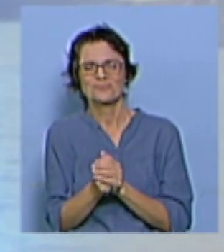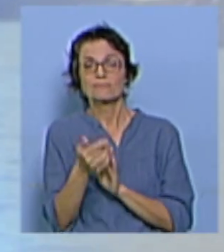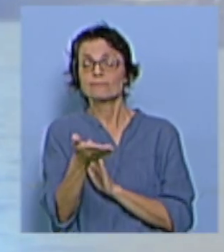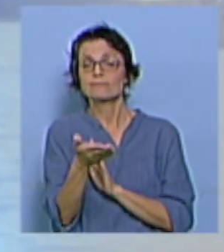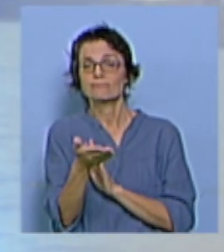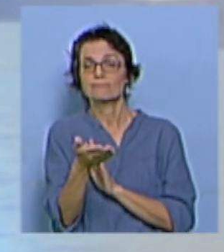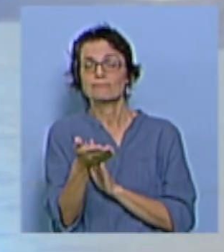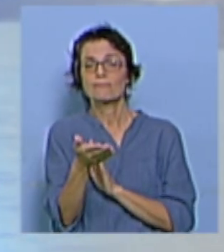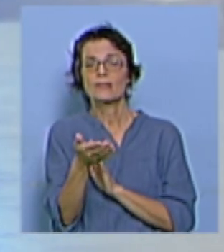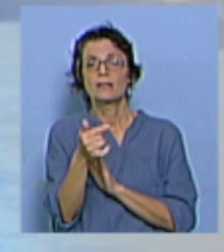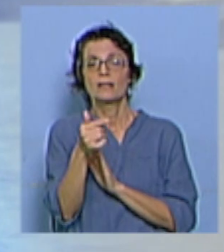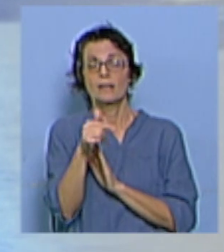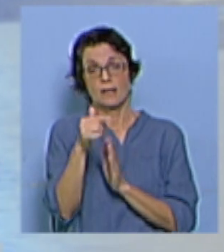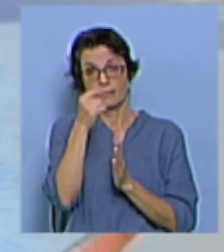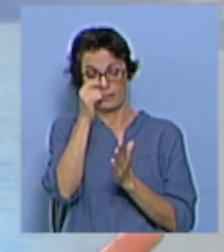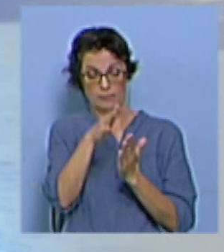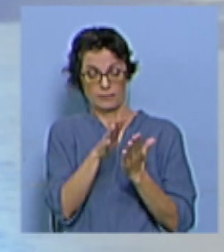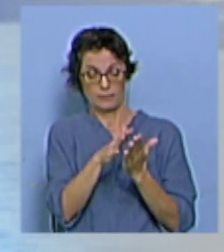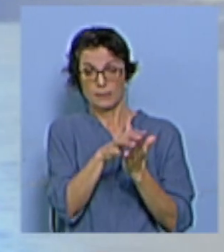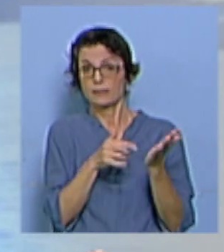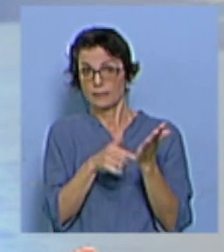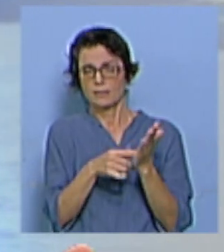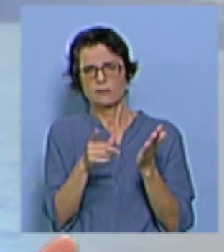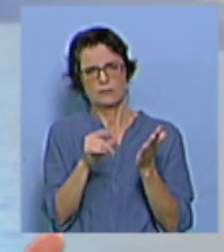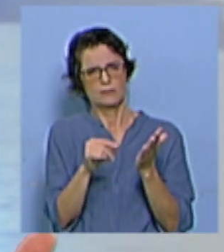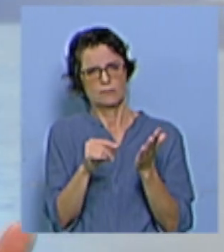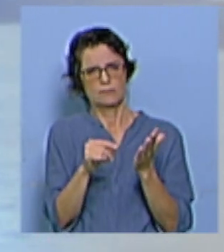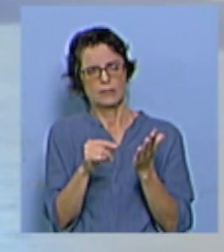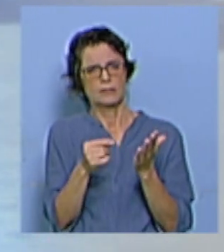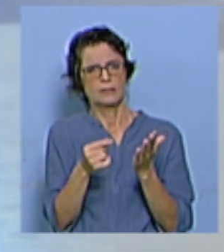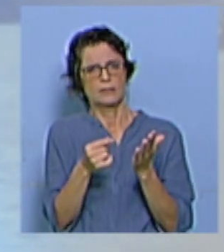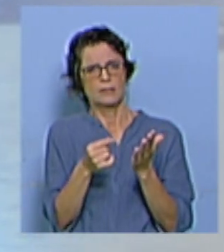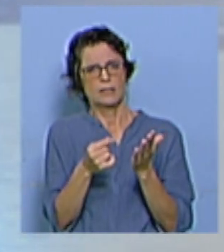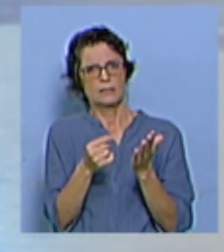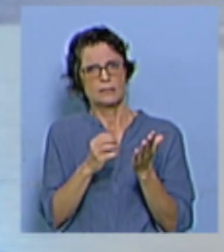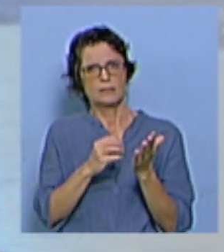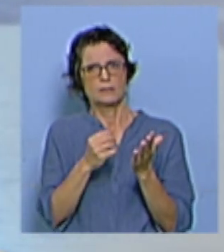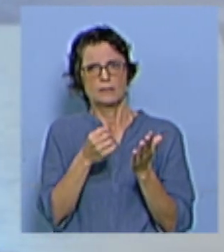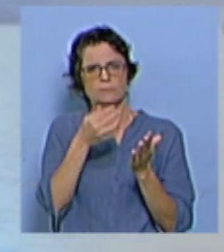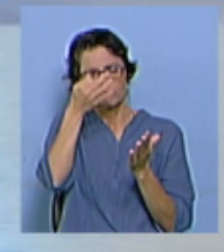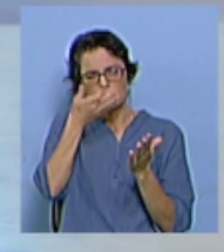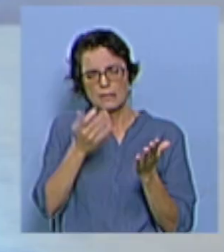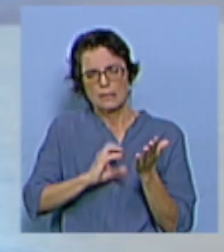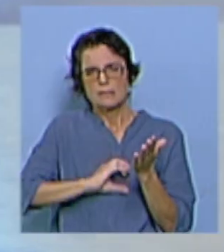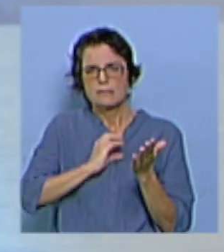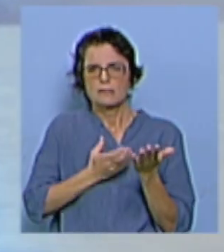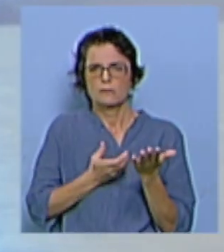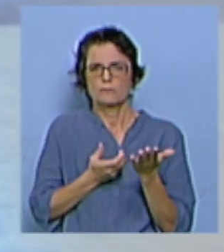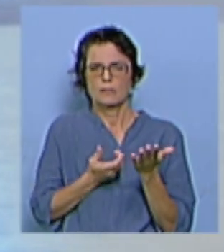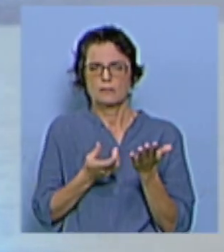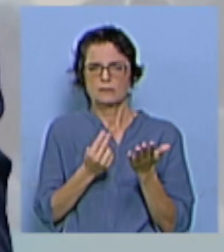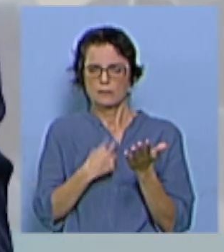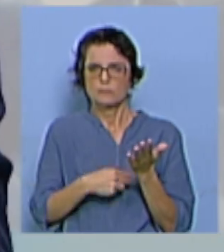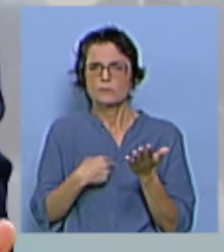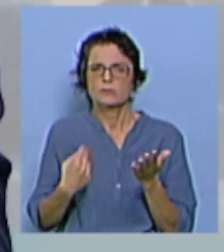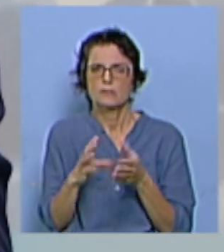que poderemos ter como algo que implica uma perda, mas que no final de contas é um grande tesouro que se conquista. Pois, é sempre